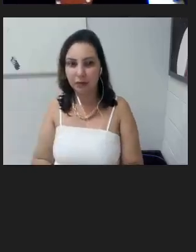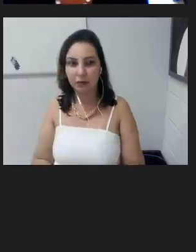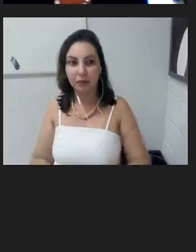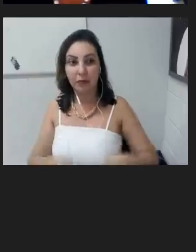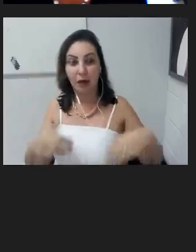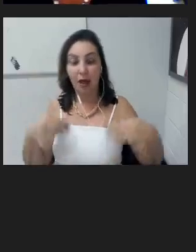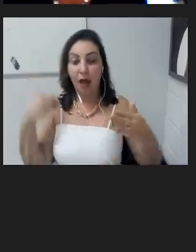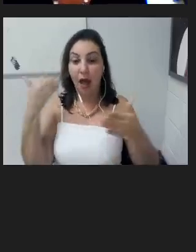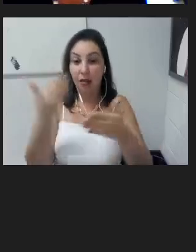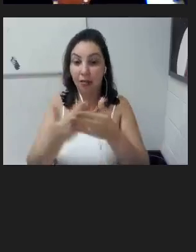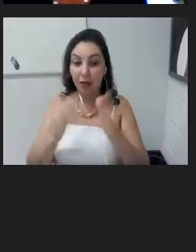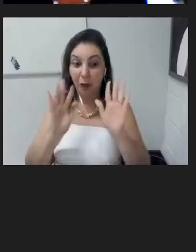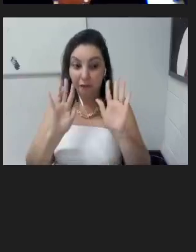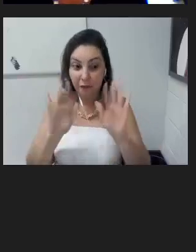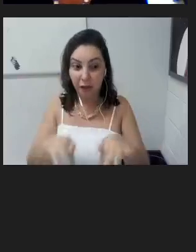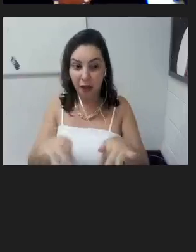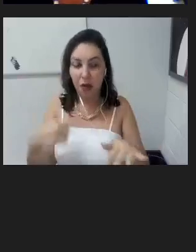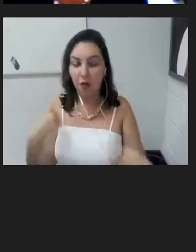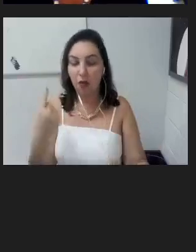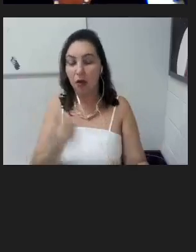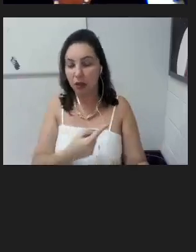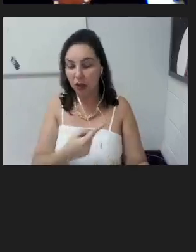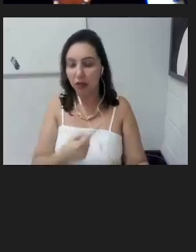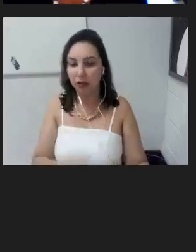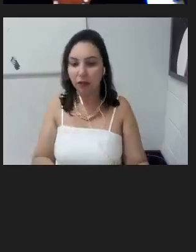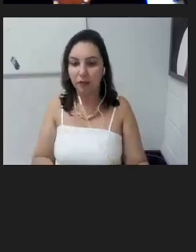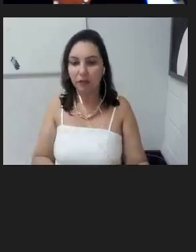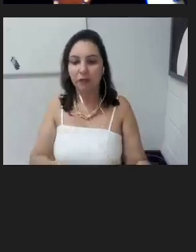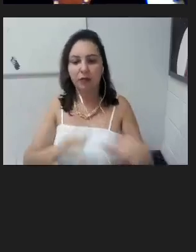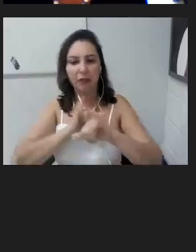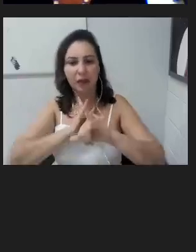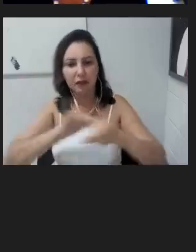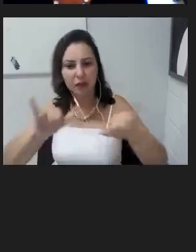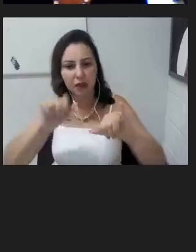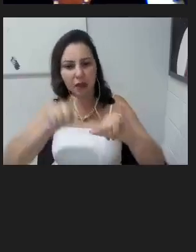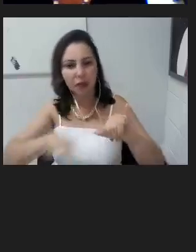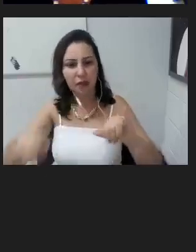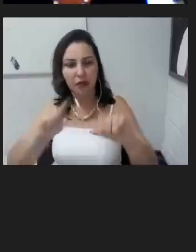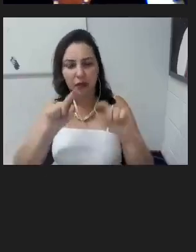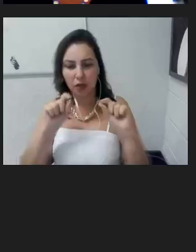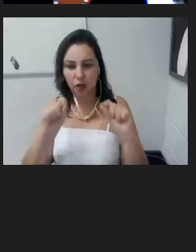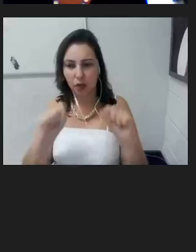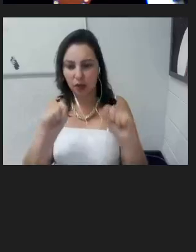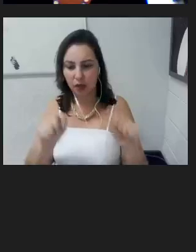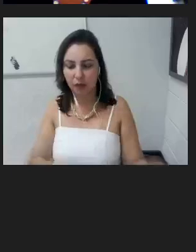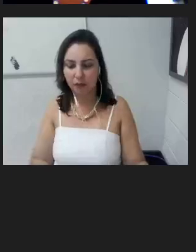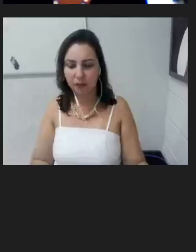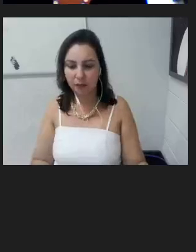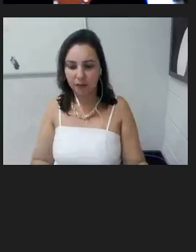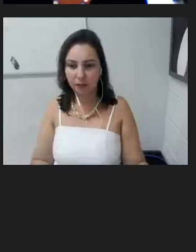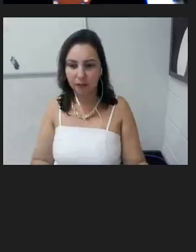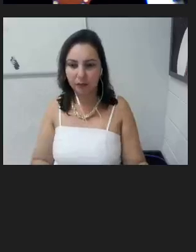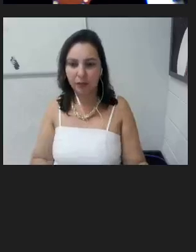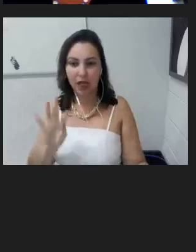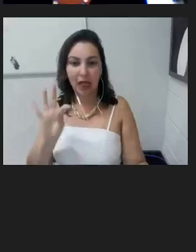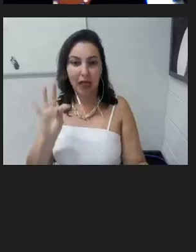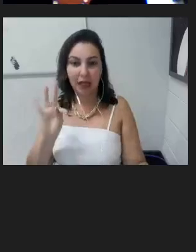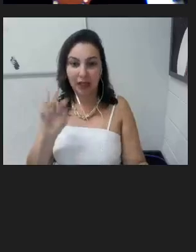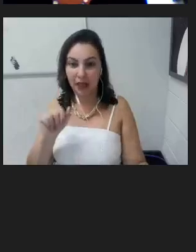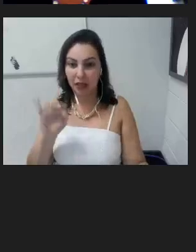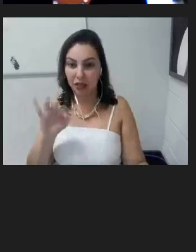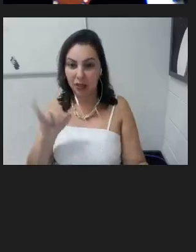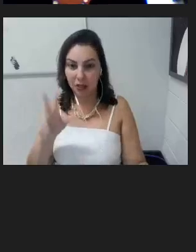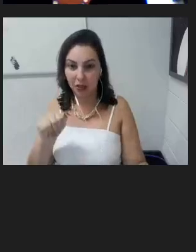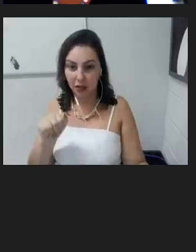com a gente. Dizer para vocês também que, como a Tatiana acabou de sinalizar, nós vamos